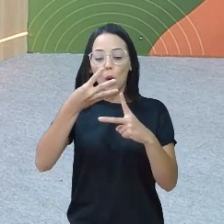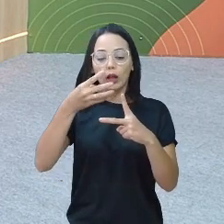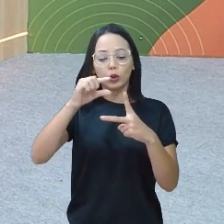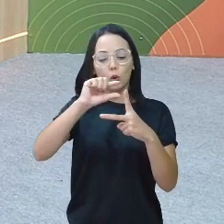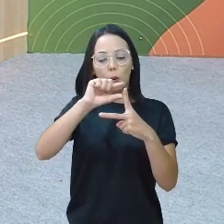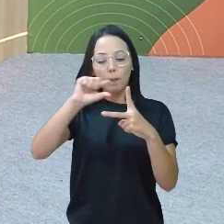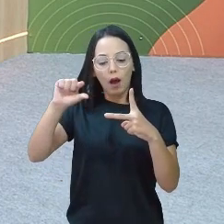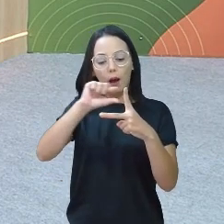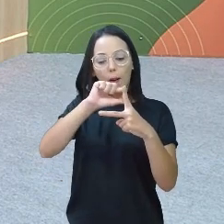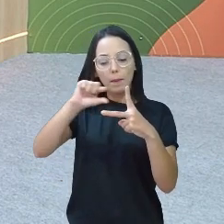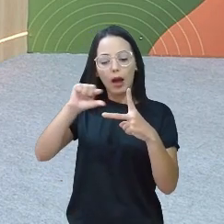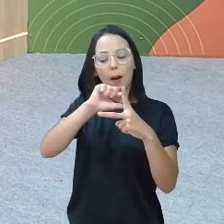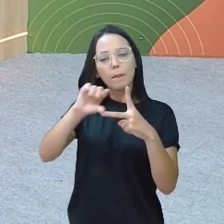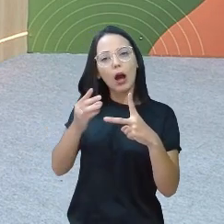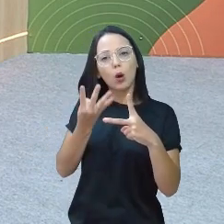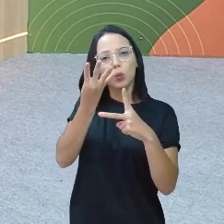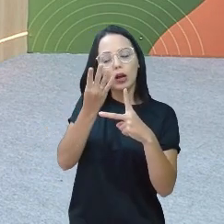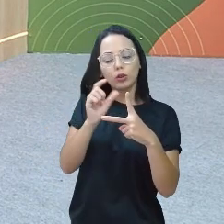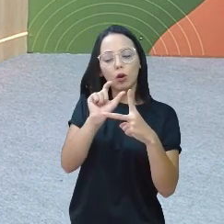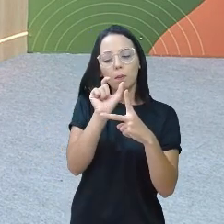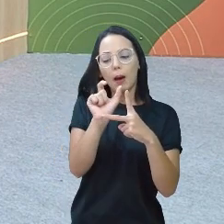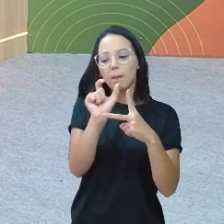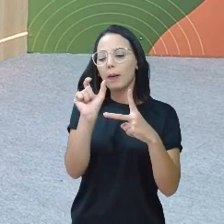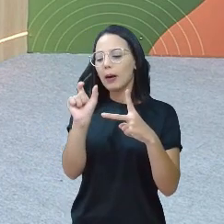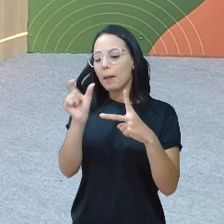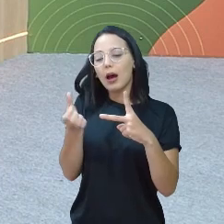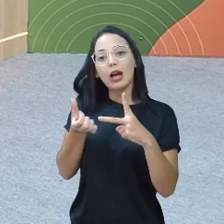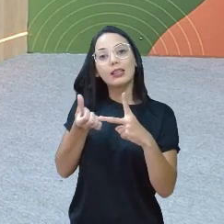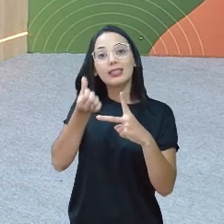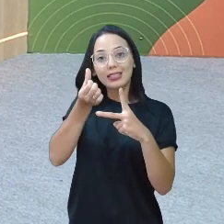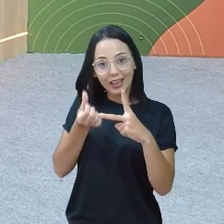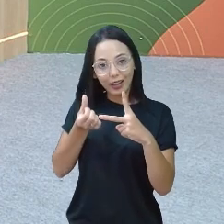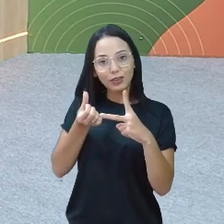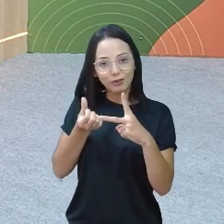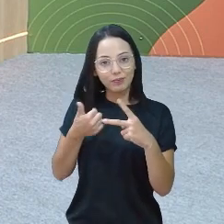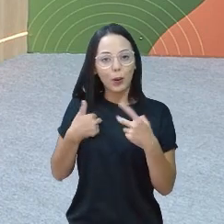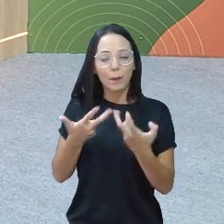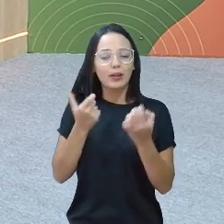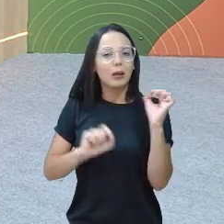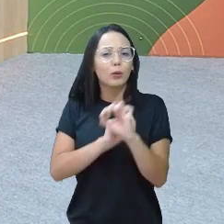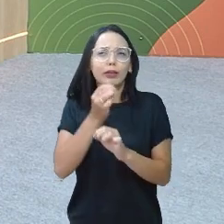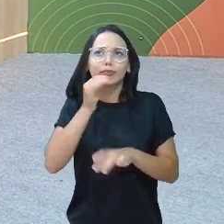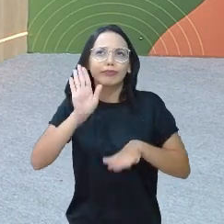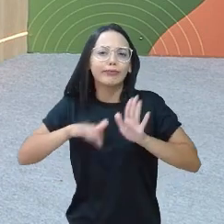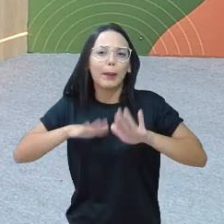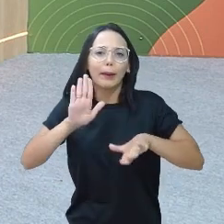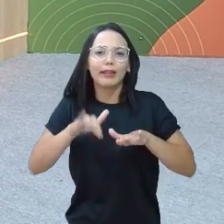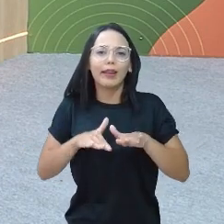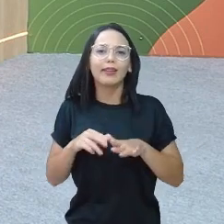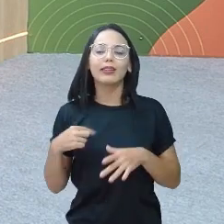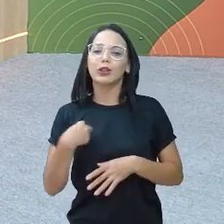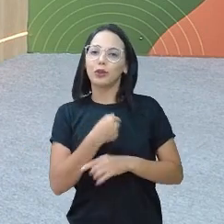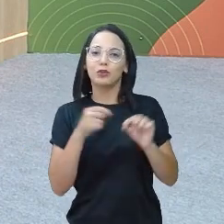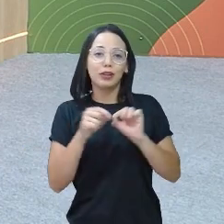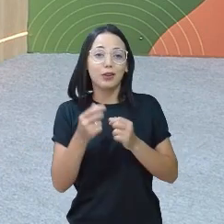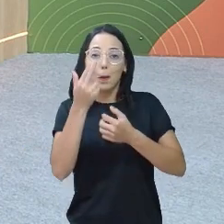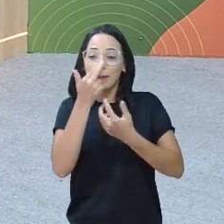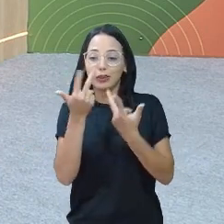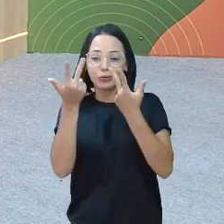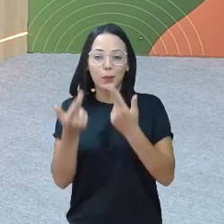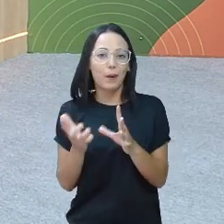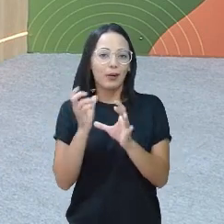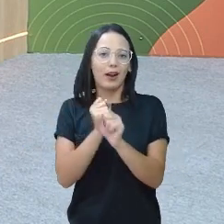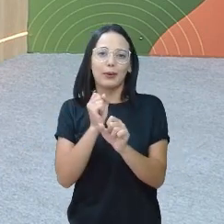linhas, cada uma com 6 quadradinhos, não é? E aí a gente percebe que, independente, a gente vai fazer o mesmo